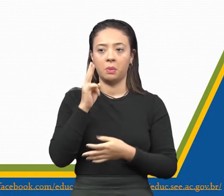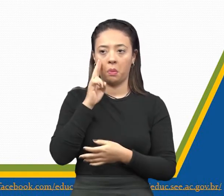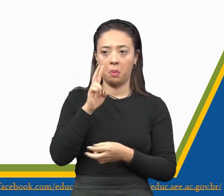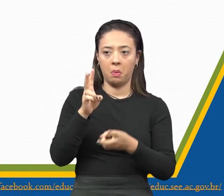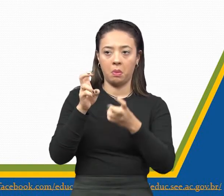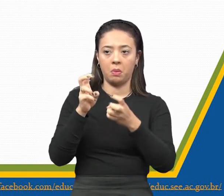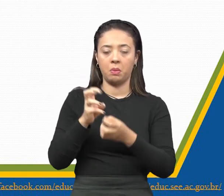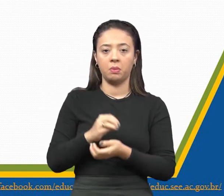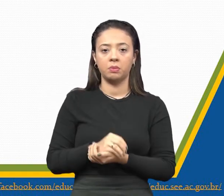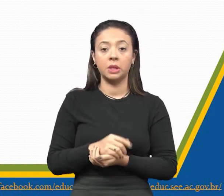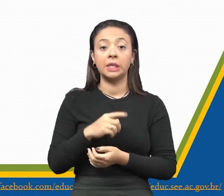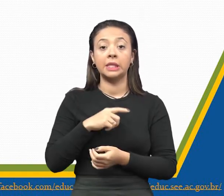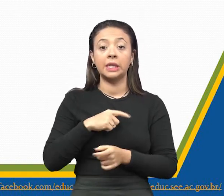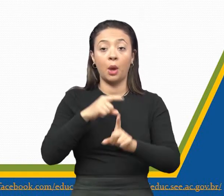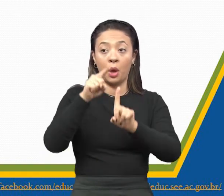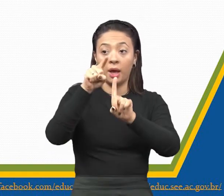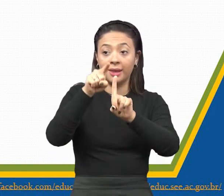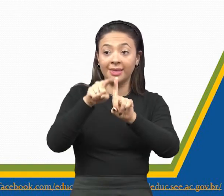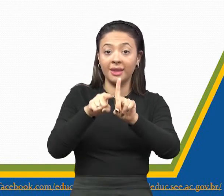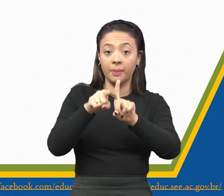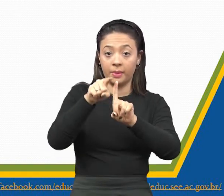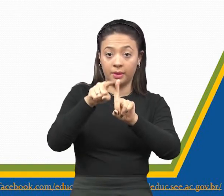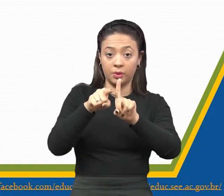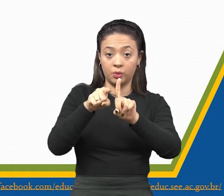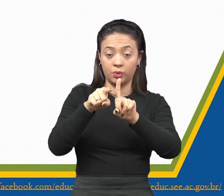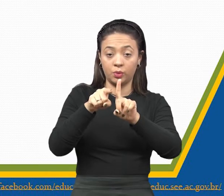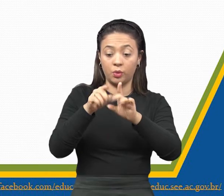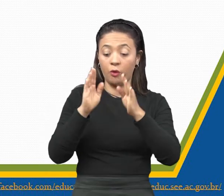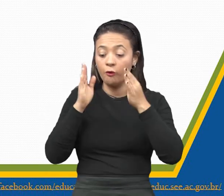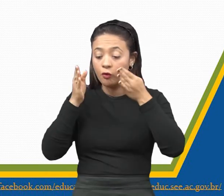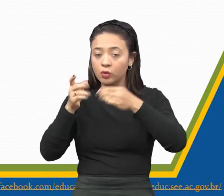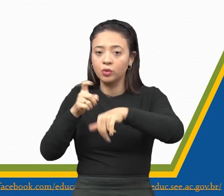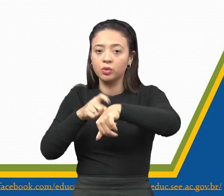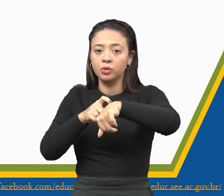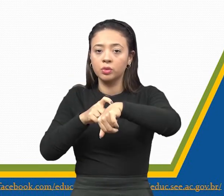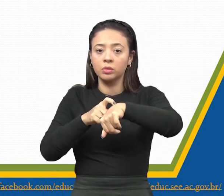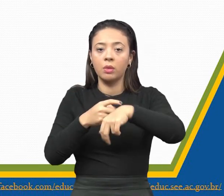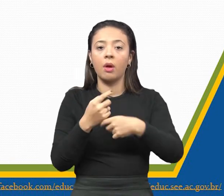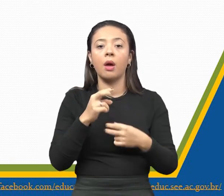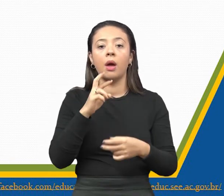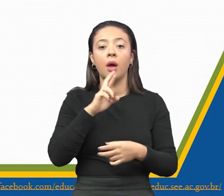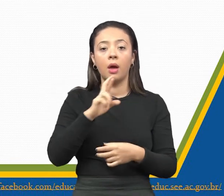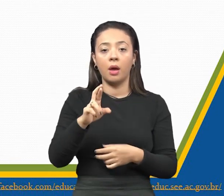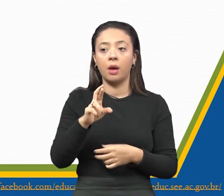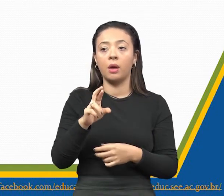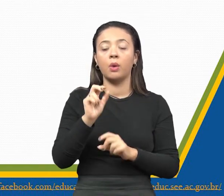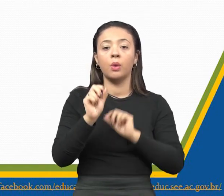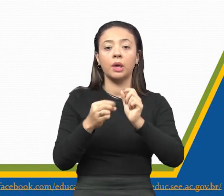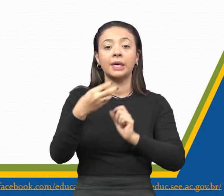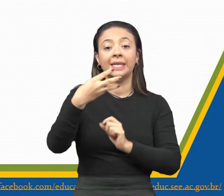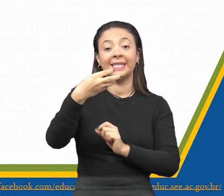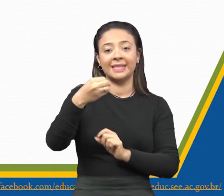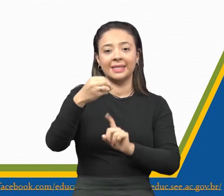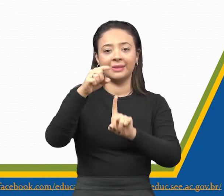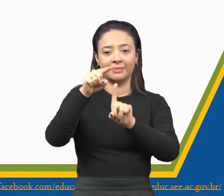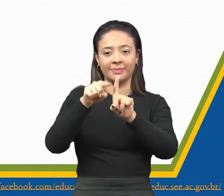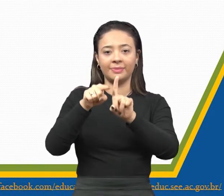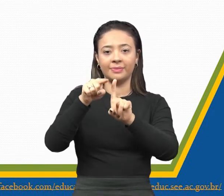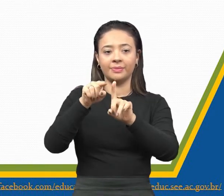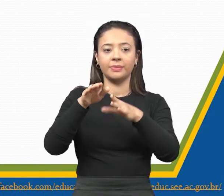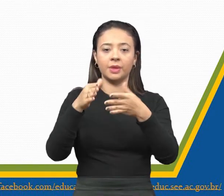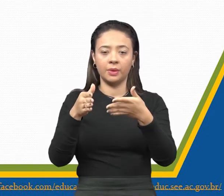organizá-la. Assim, e nós vamos ter aí, ó, a temperatura em função do tempo vai ser igual a 30